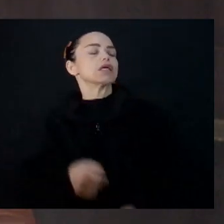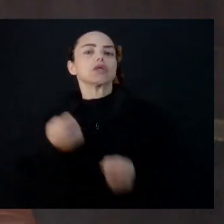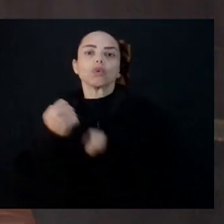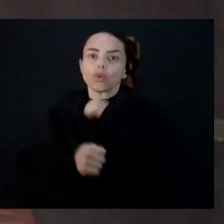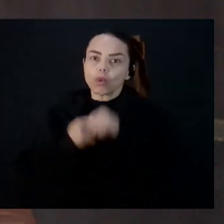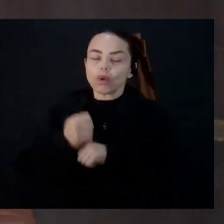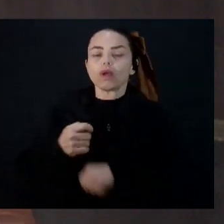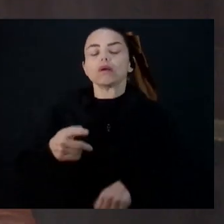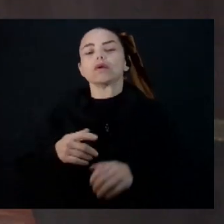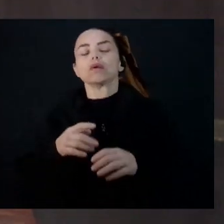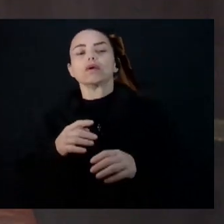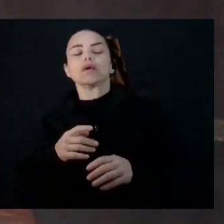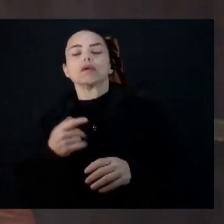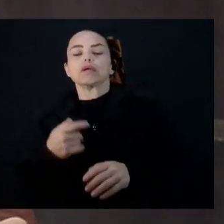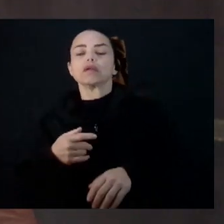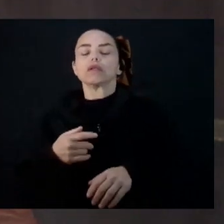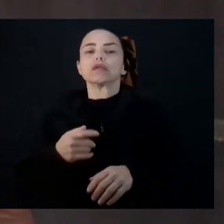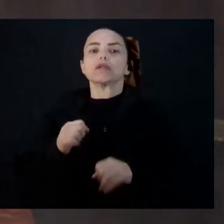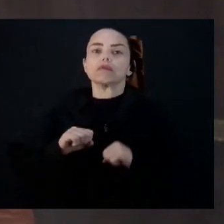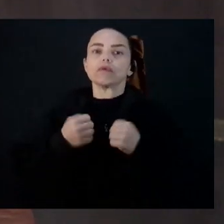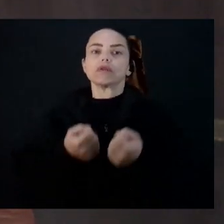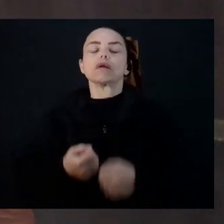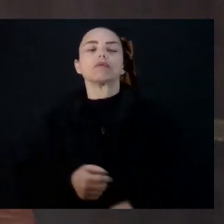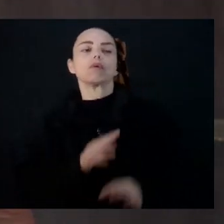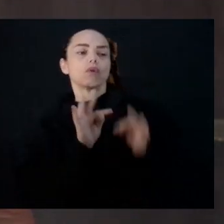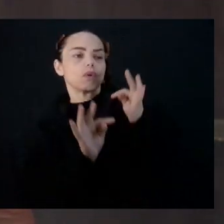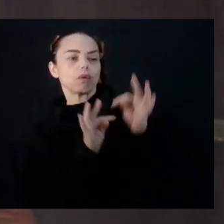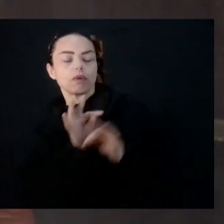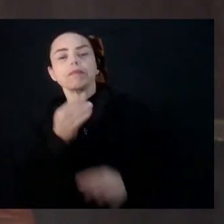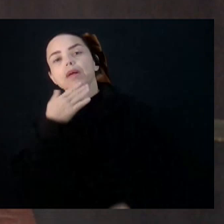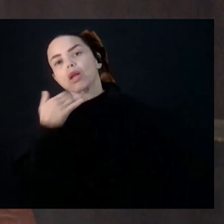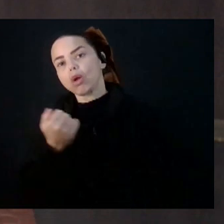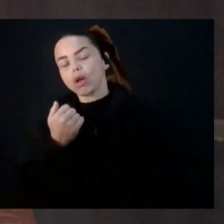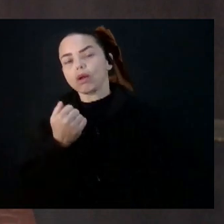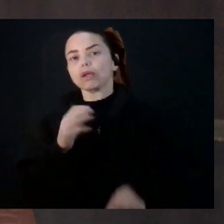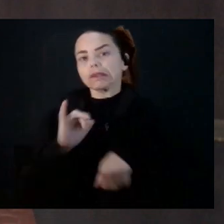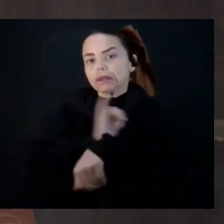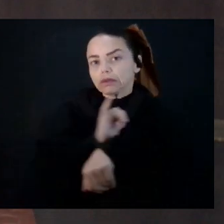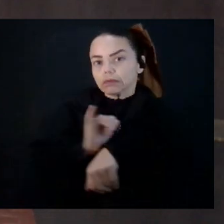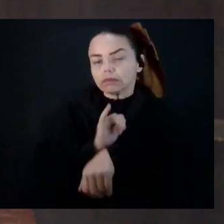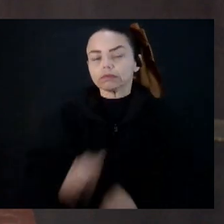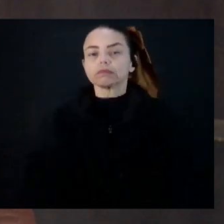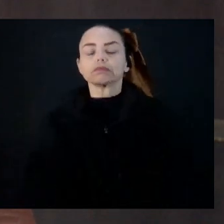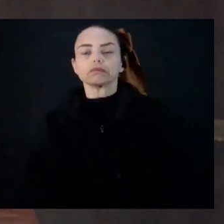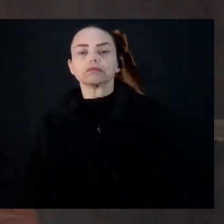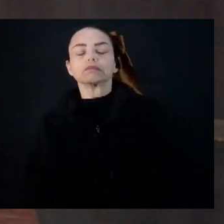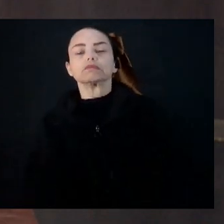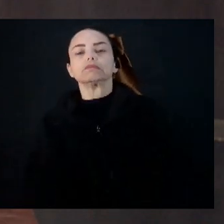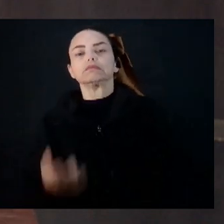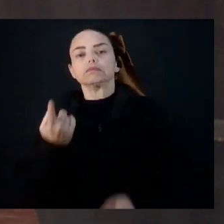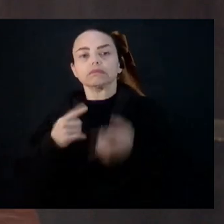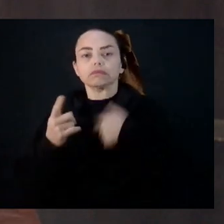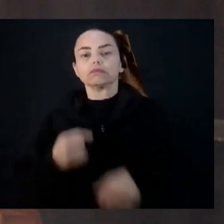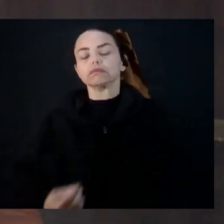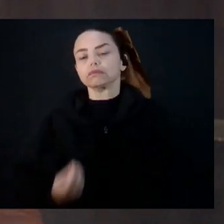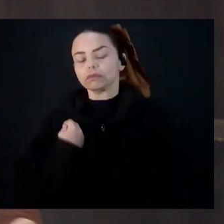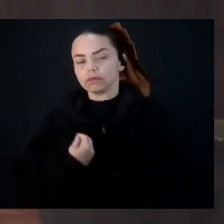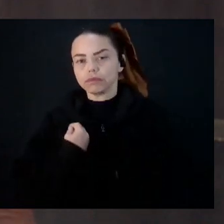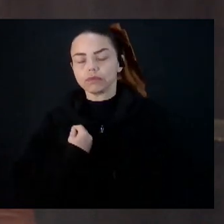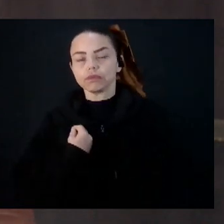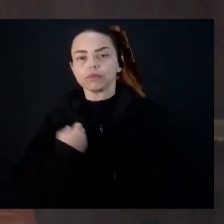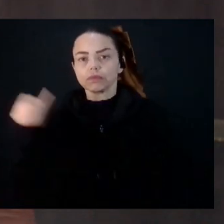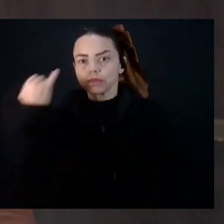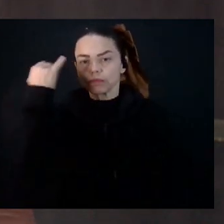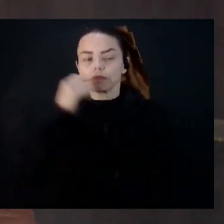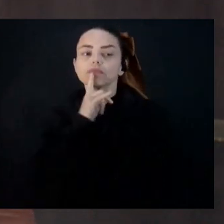vão trazer habilidades sociais e ferramentas, né, para essa criança lidar com a vida. E é muito importante que esse pai esteja